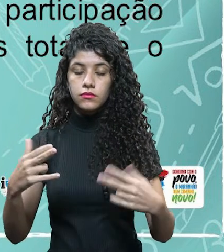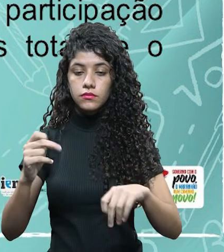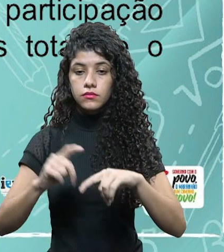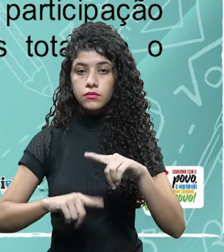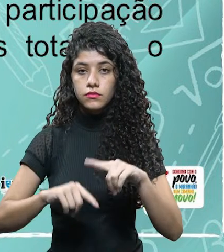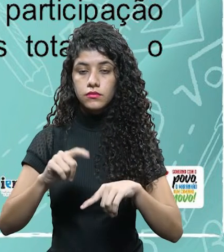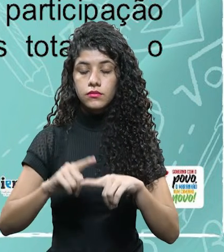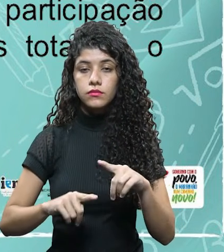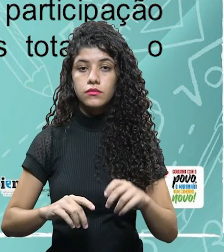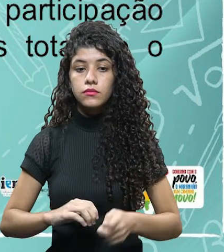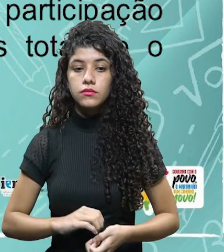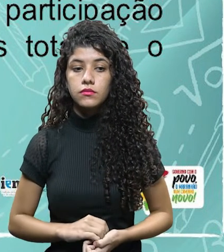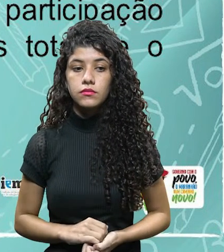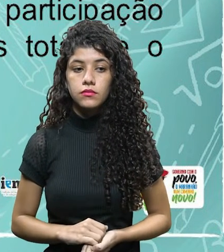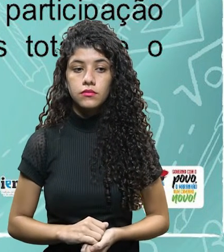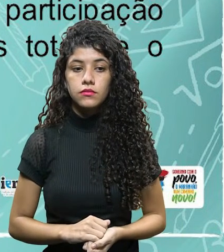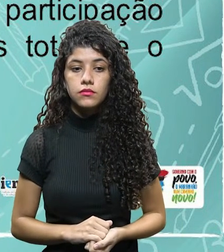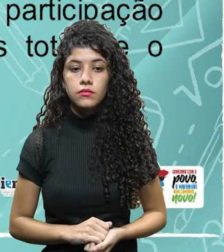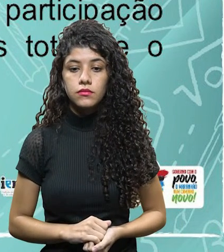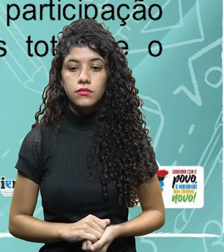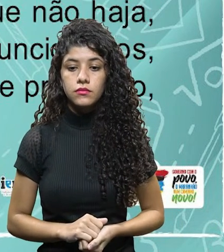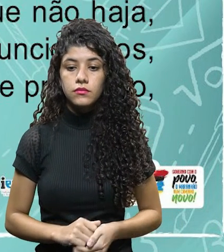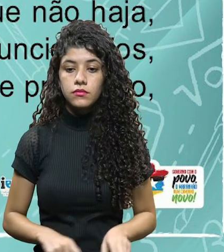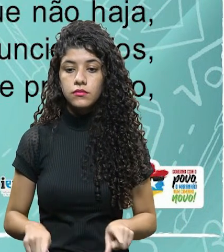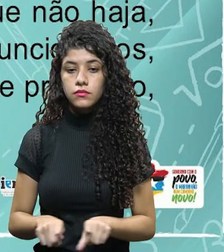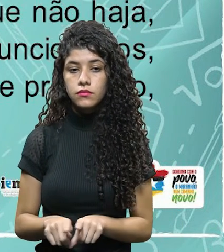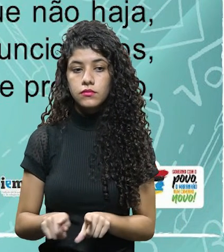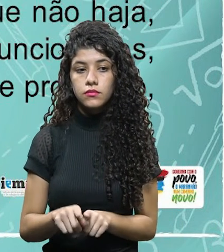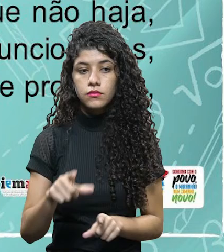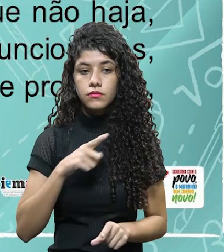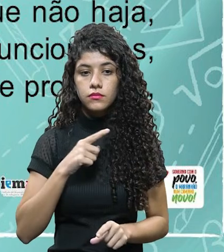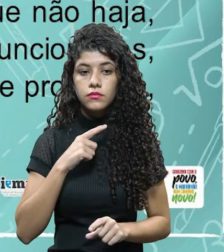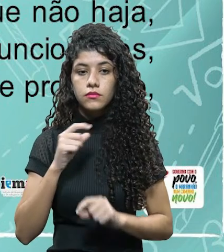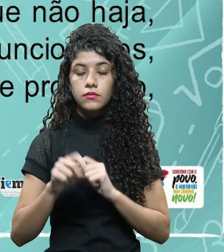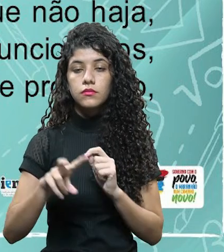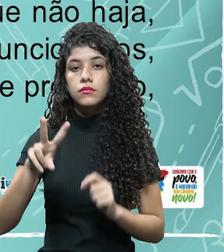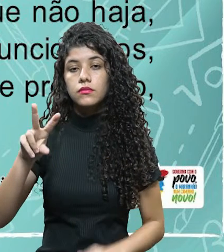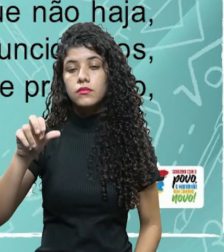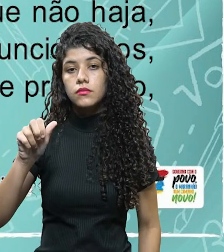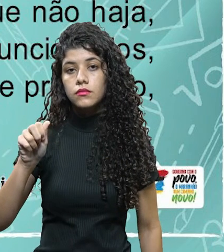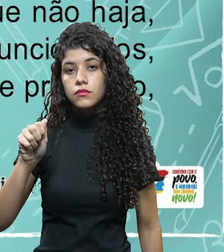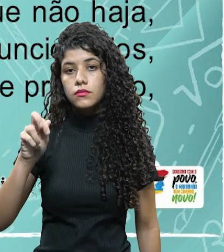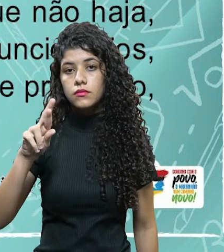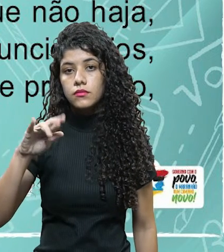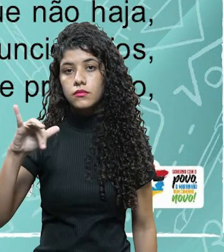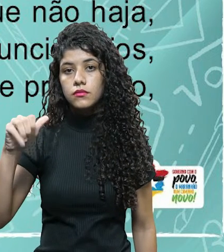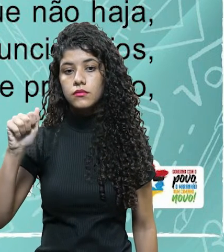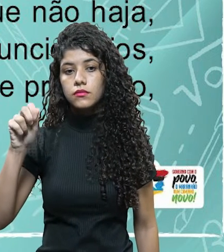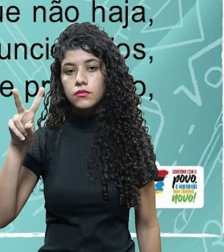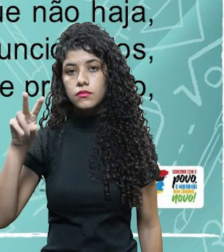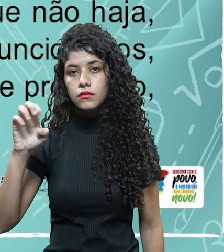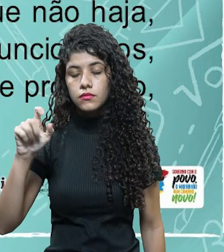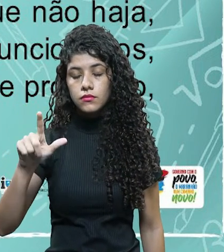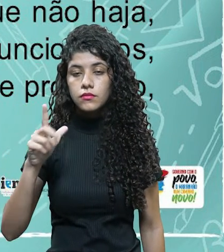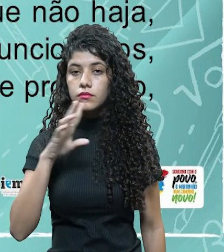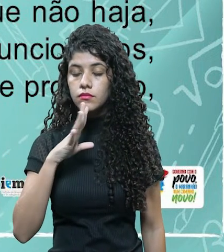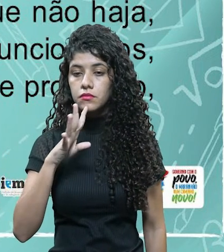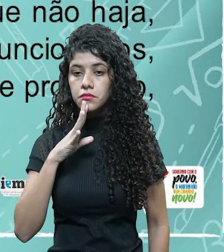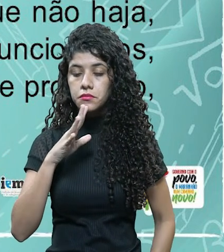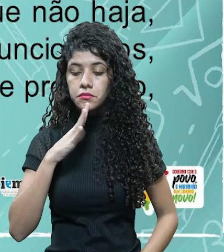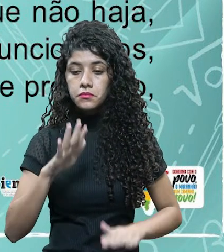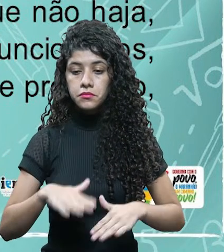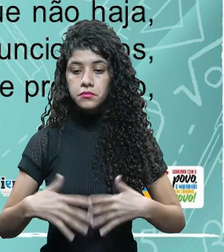diversificação dos produtos e ações. E temos aqui também um método de custeio variável. Ele é um dos